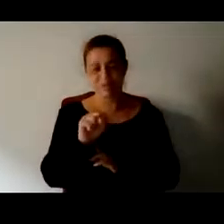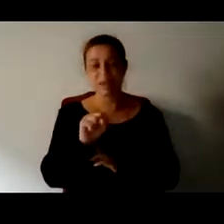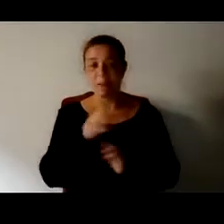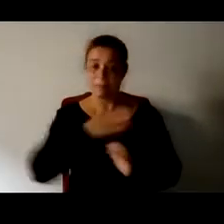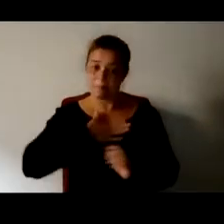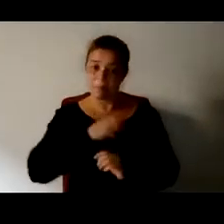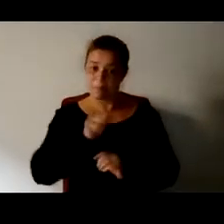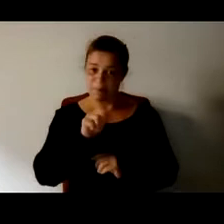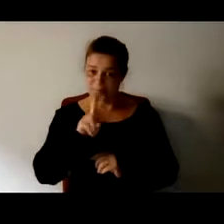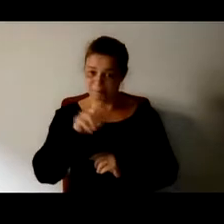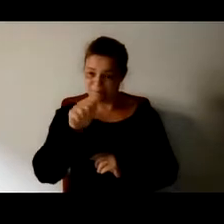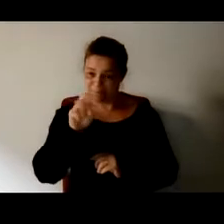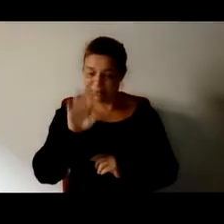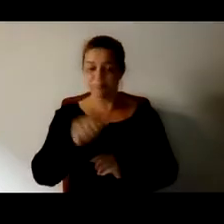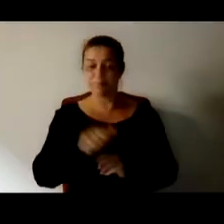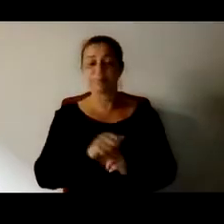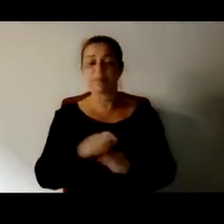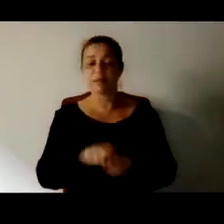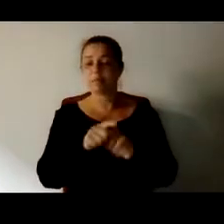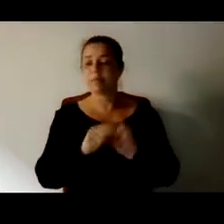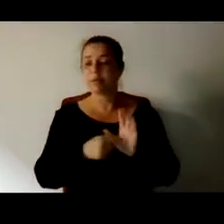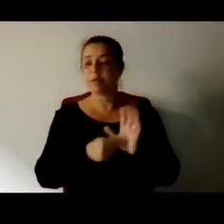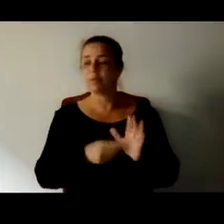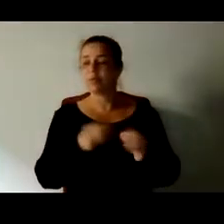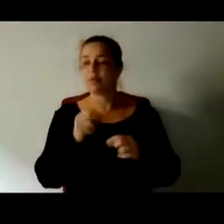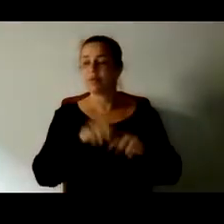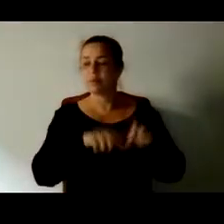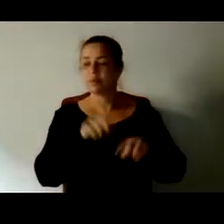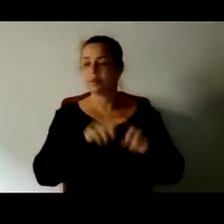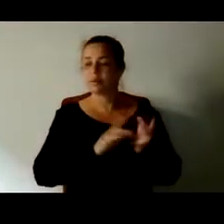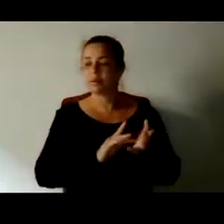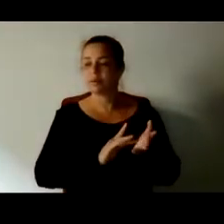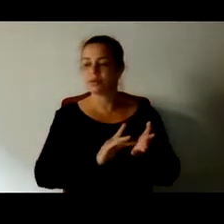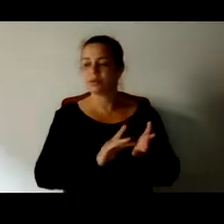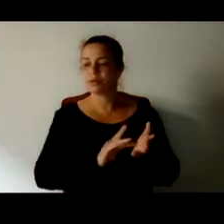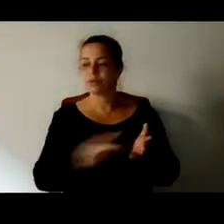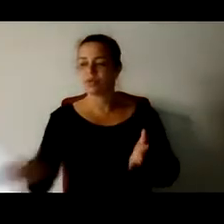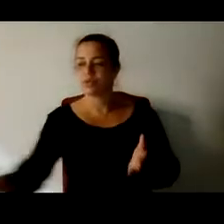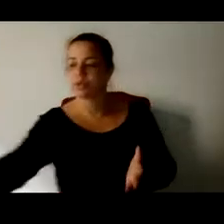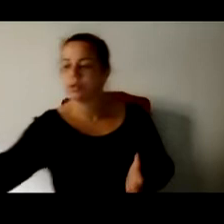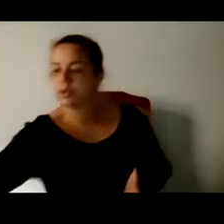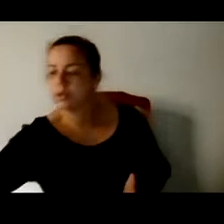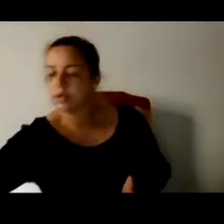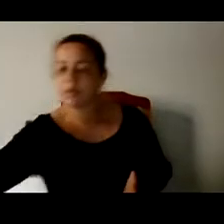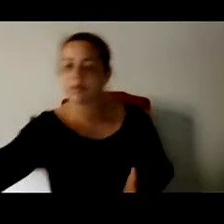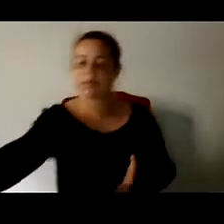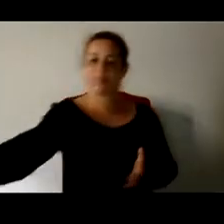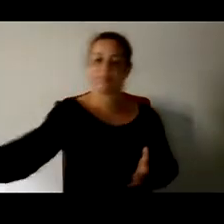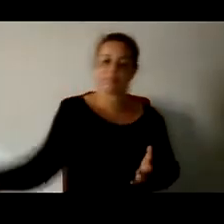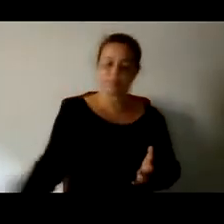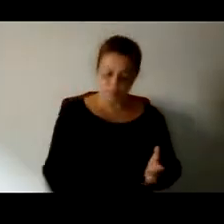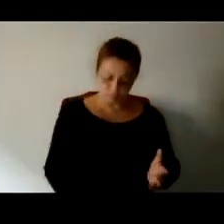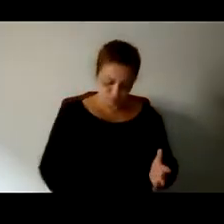falo específico das ferramentas digitais. Clicando nos números, tem a Doris falando